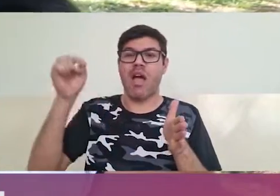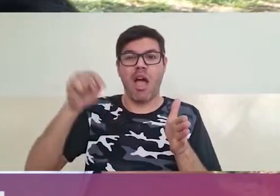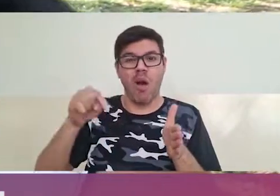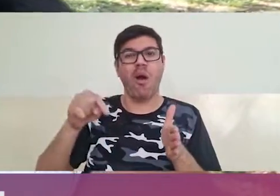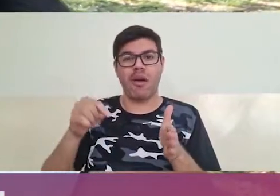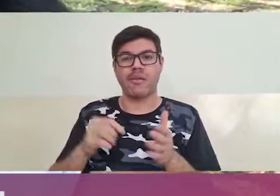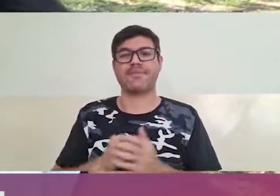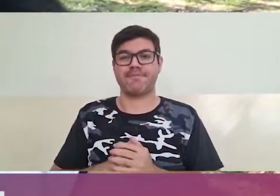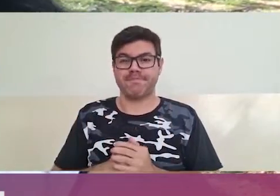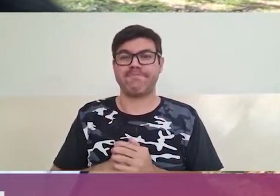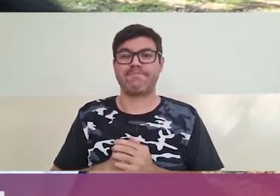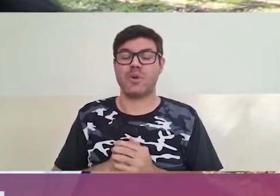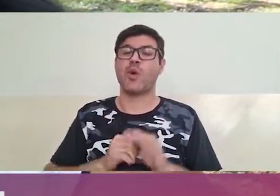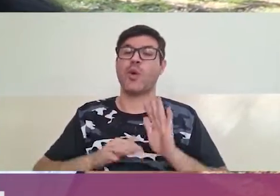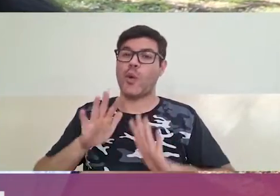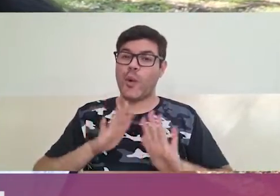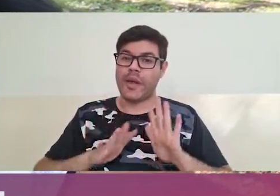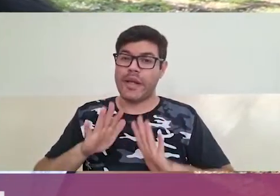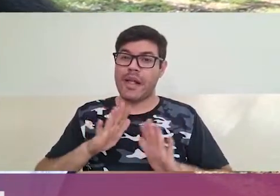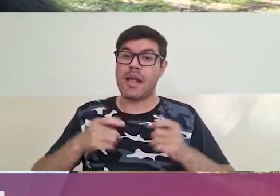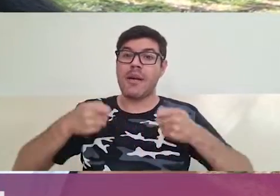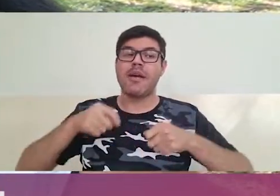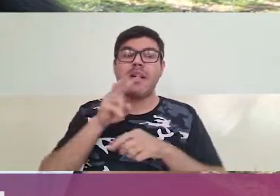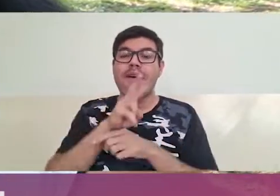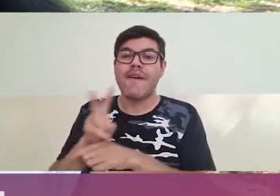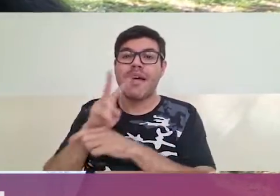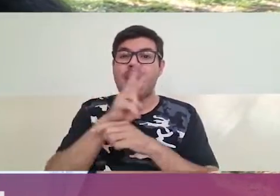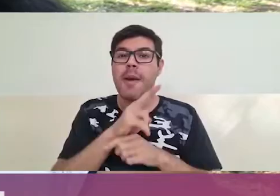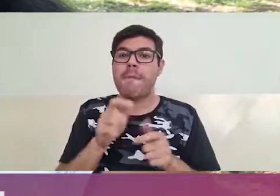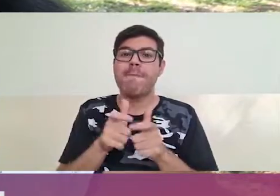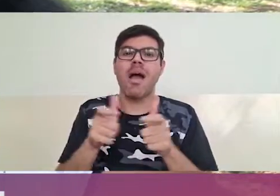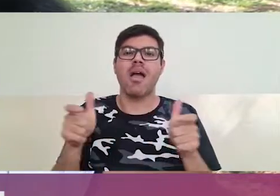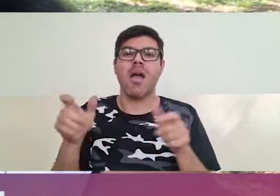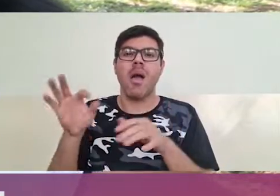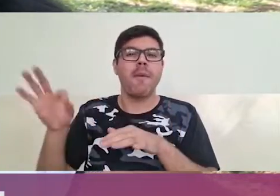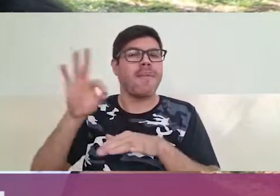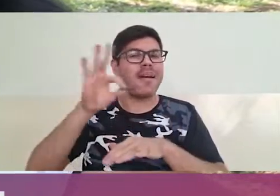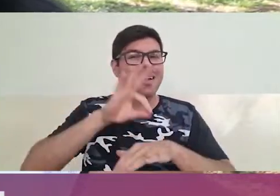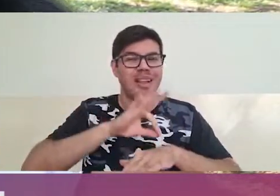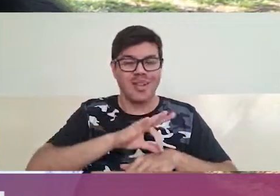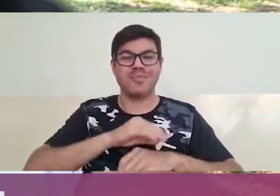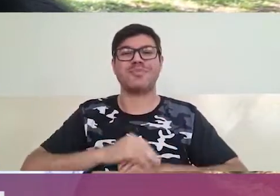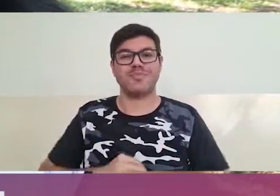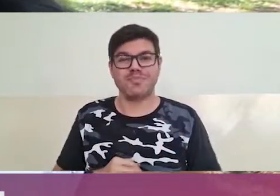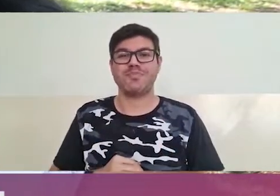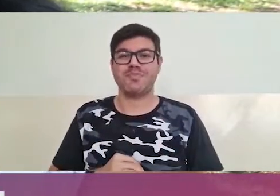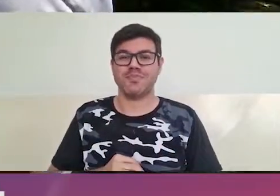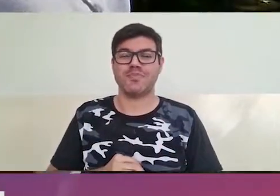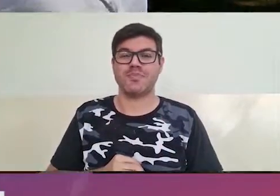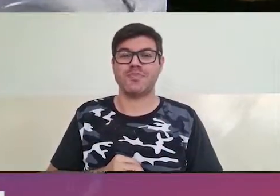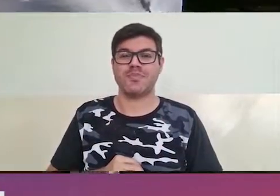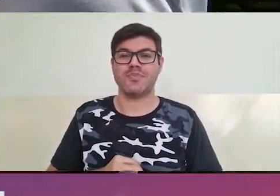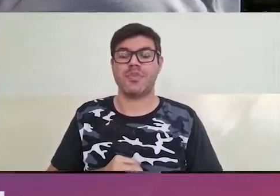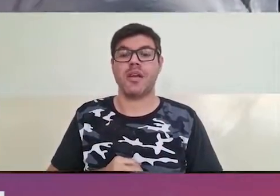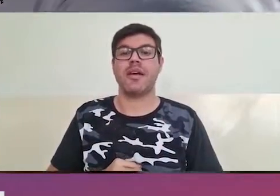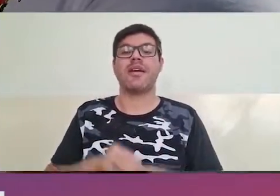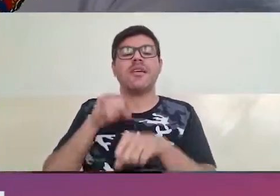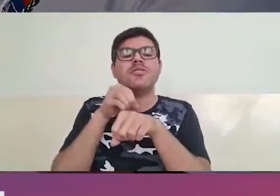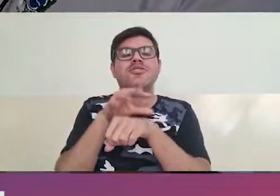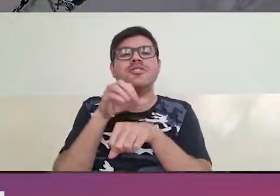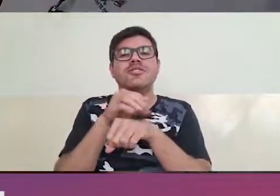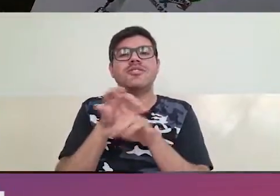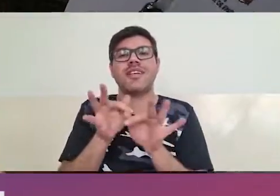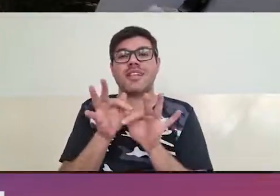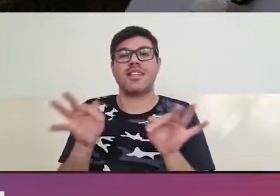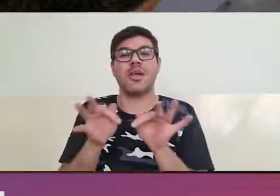esse período é mais propício para o aparecimento de pernilongo, do Aedes aegypti. E essas dicas